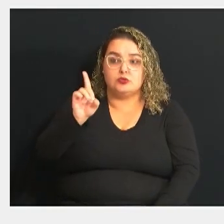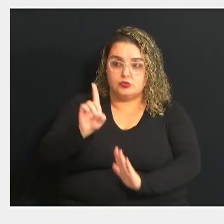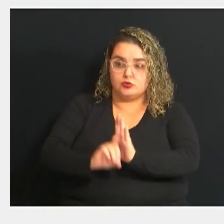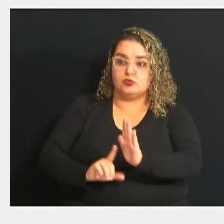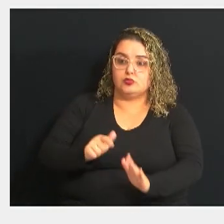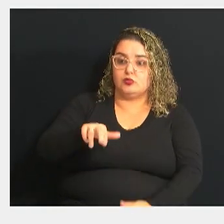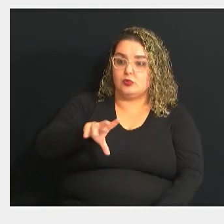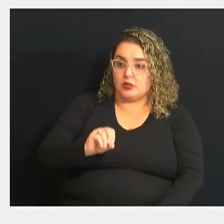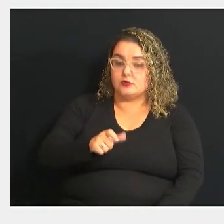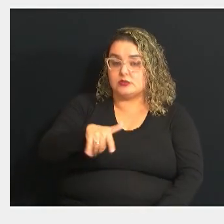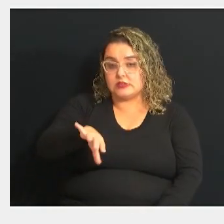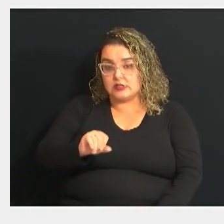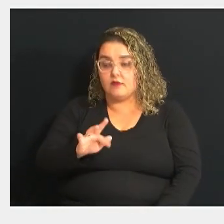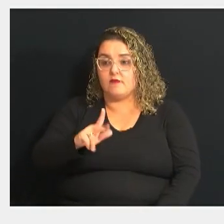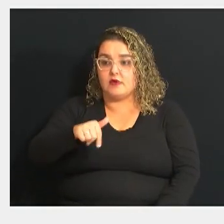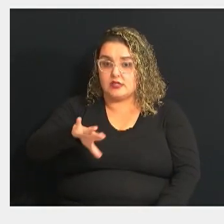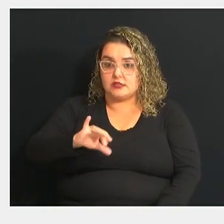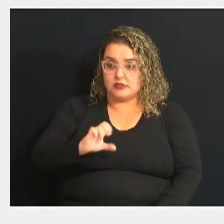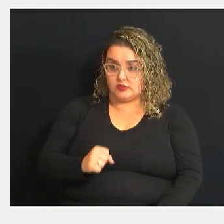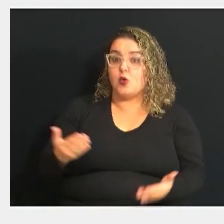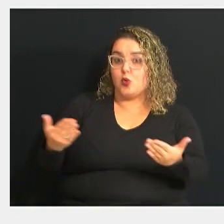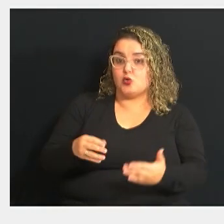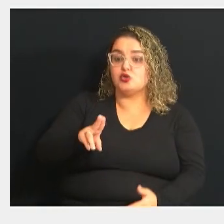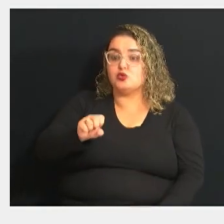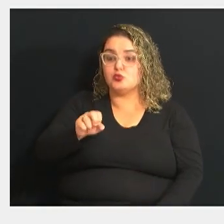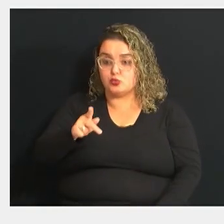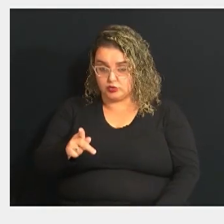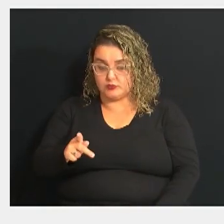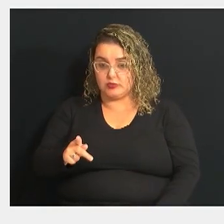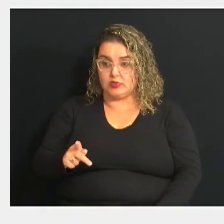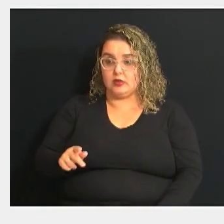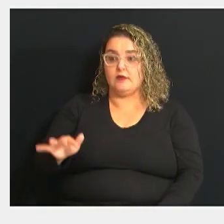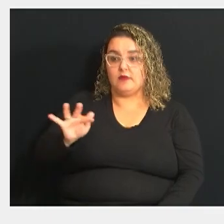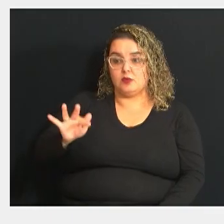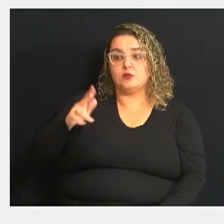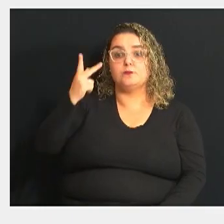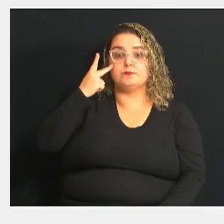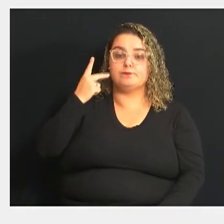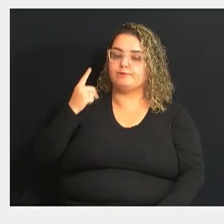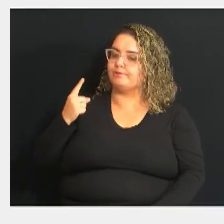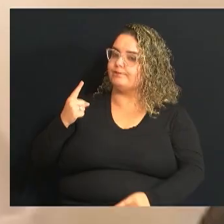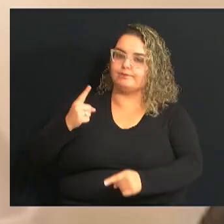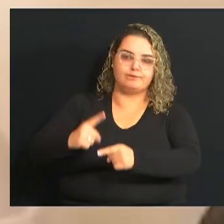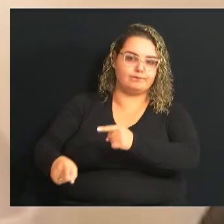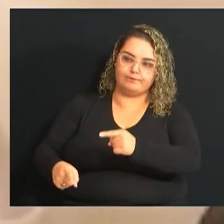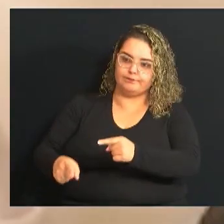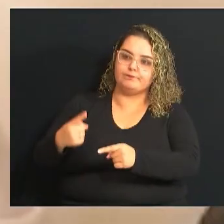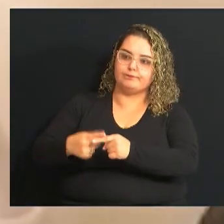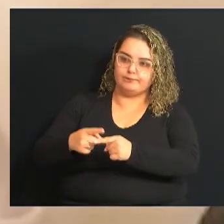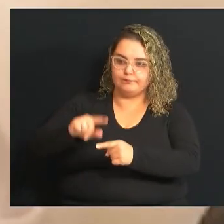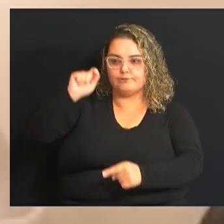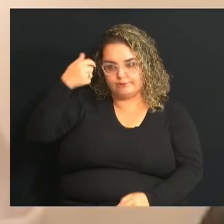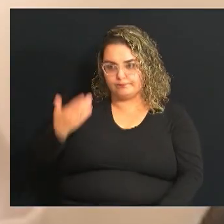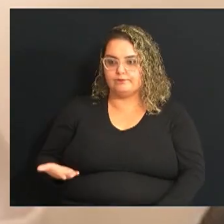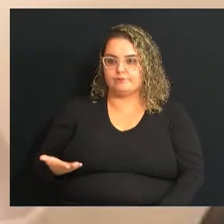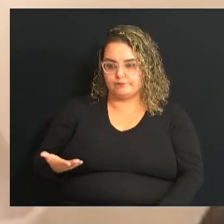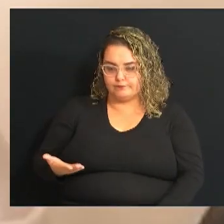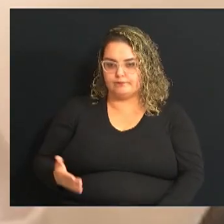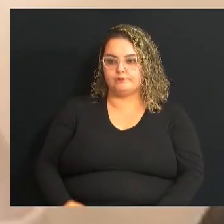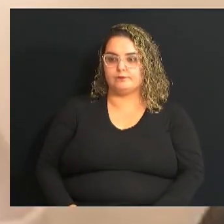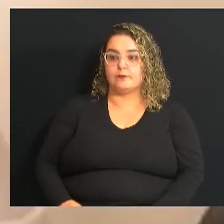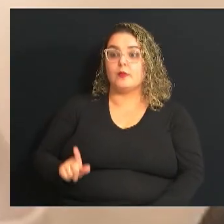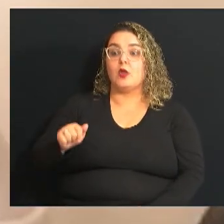de Campinas aprovou um projeto de lei redenominando a via como Rua Advogado Luiz Gama.